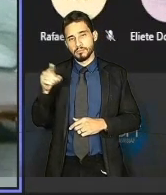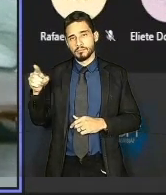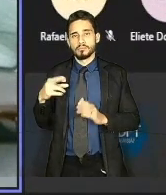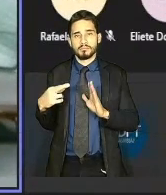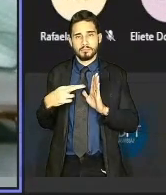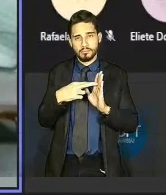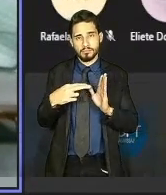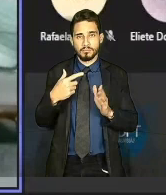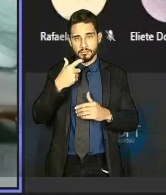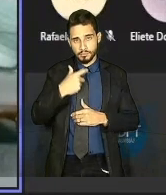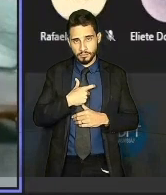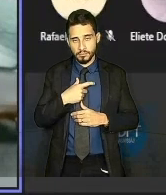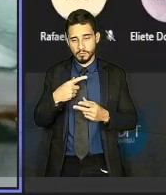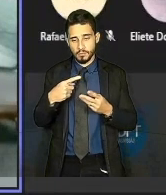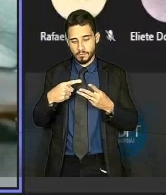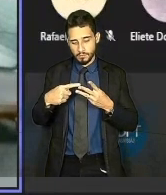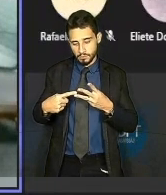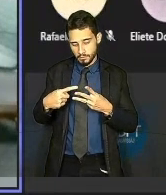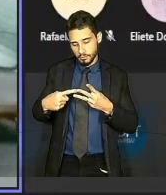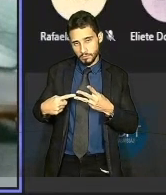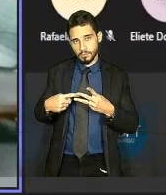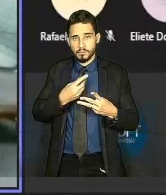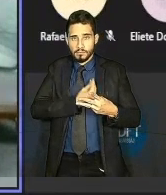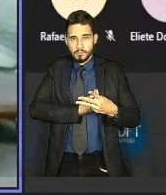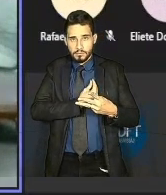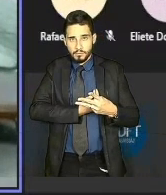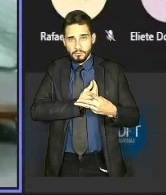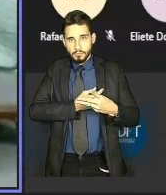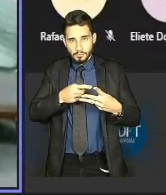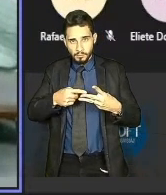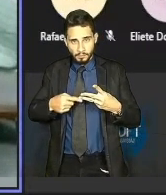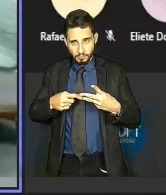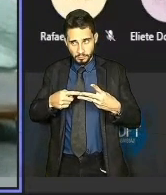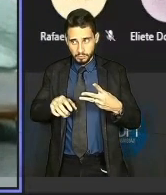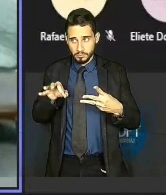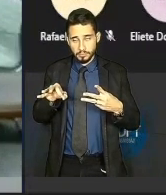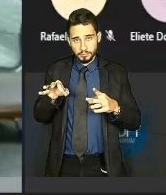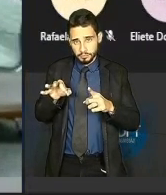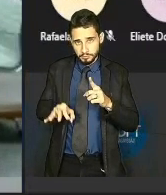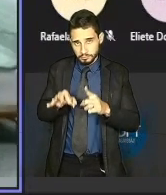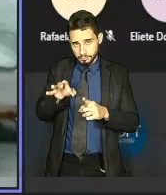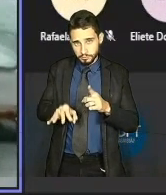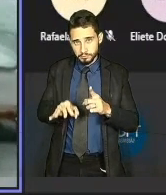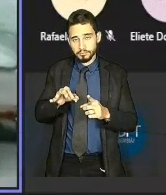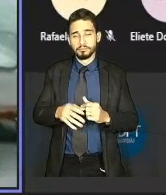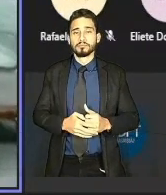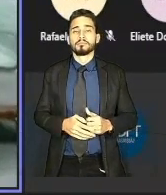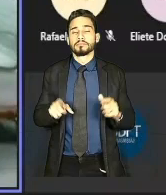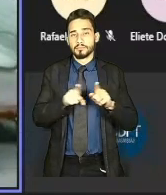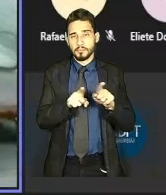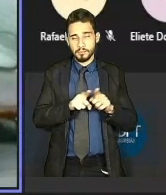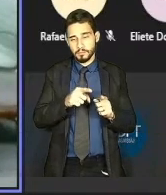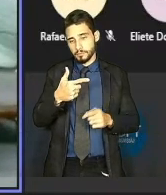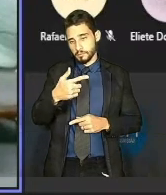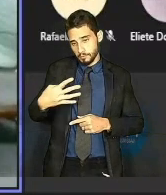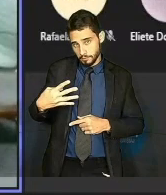desembargador Fernando Abílio como relator, eu e o desembargador Mário Zan como vogais.